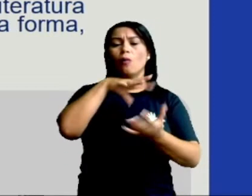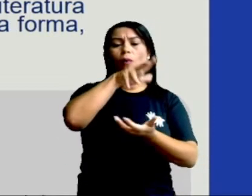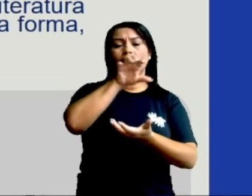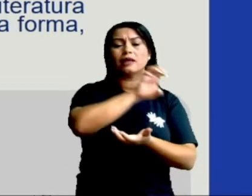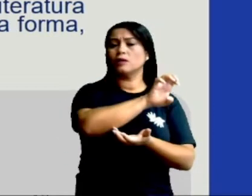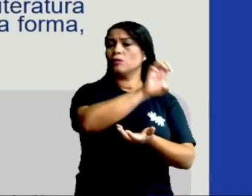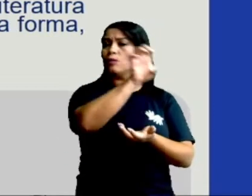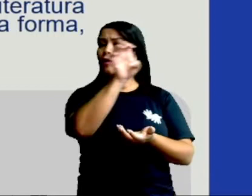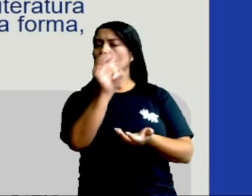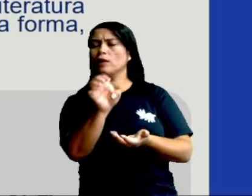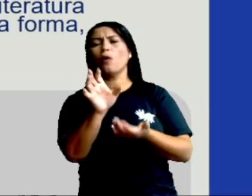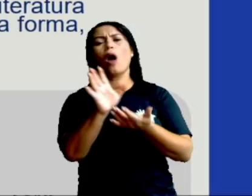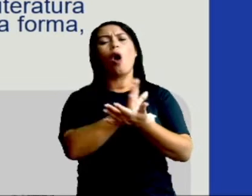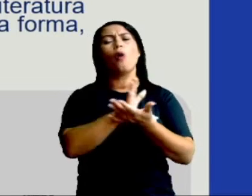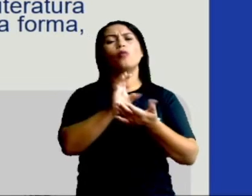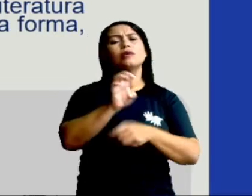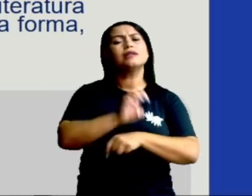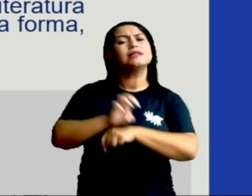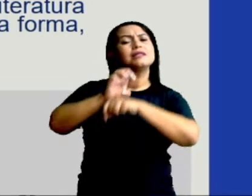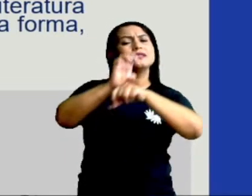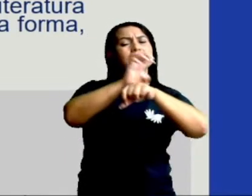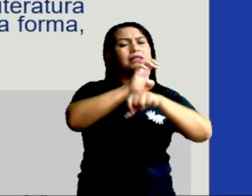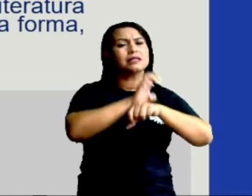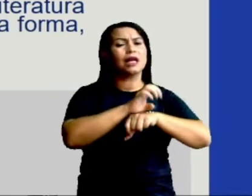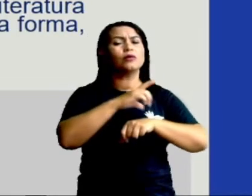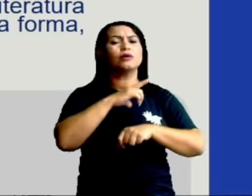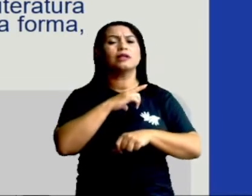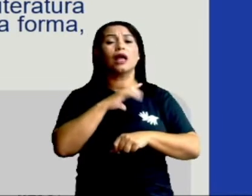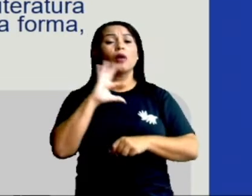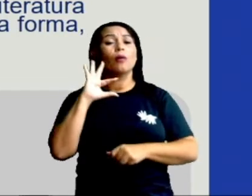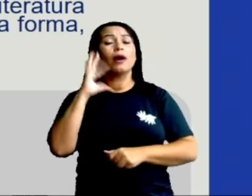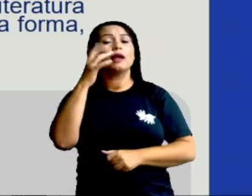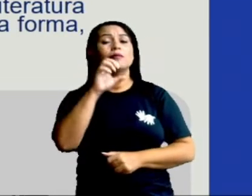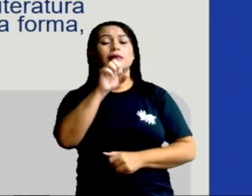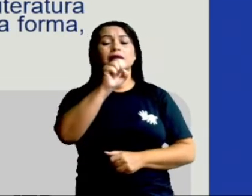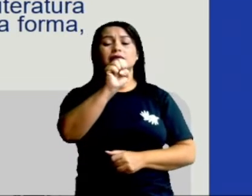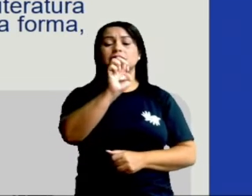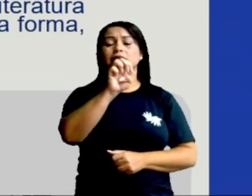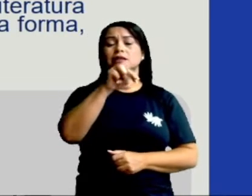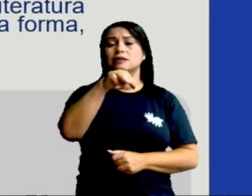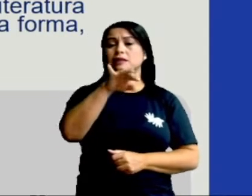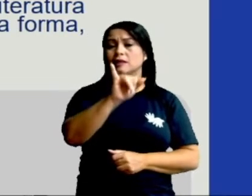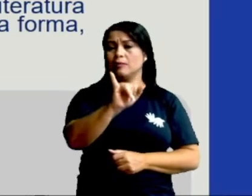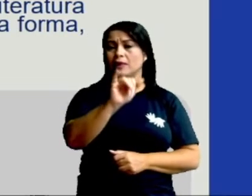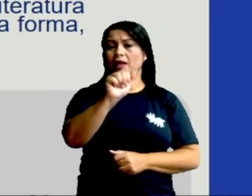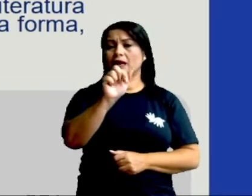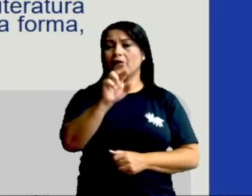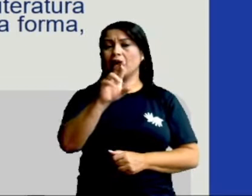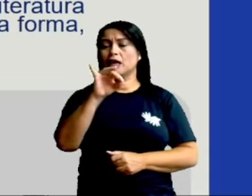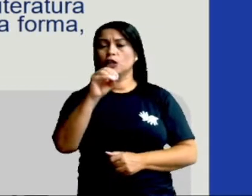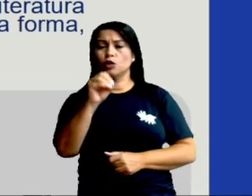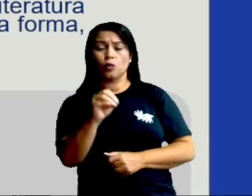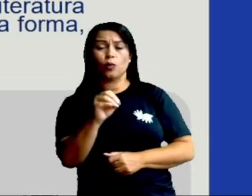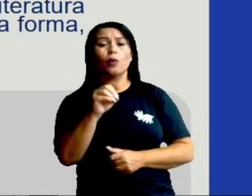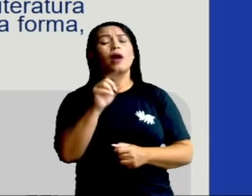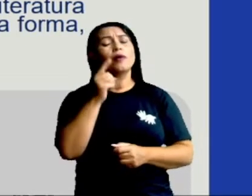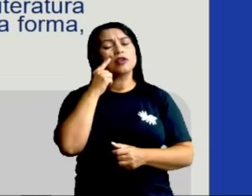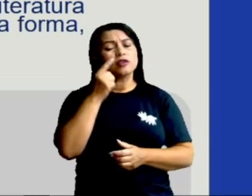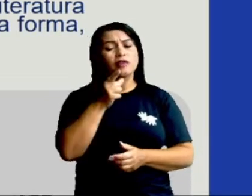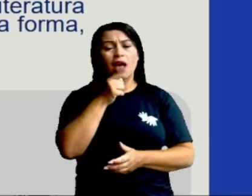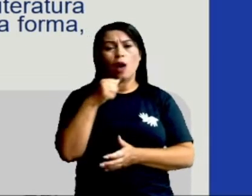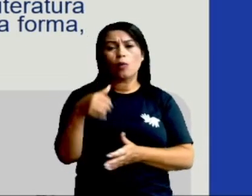muitos estados possui um clima semiárido O que é isso é o que faz alguns Rios